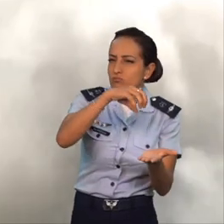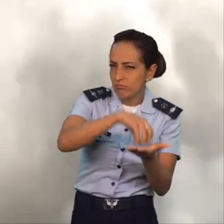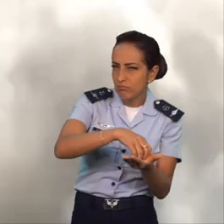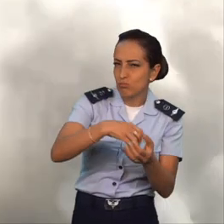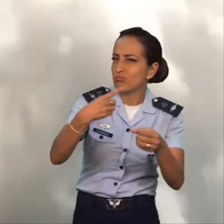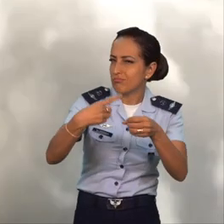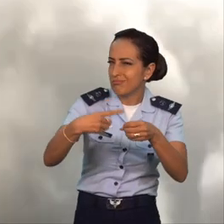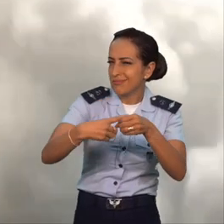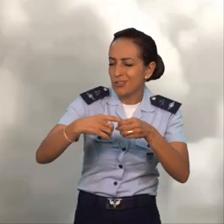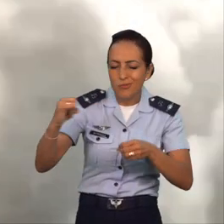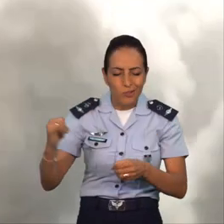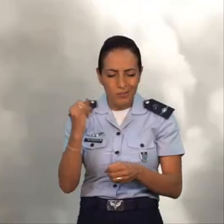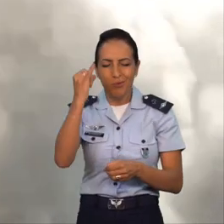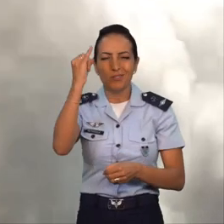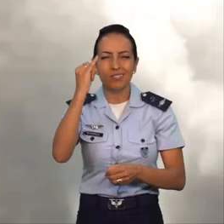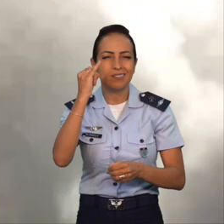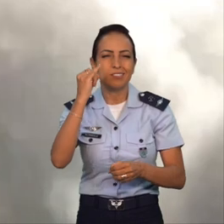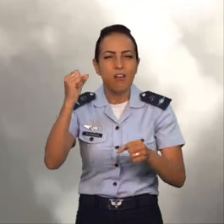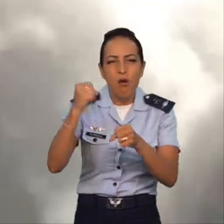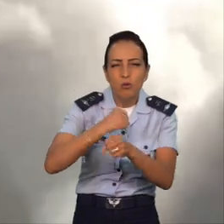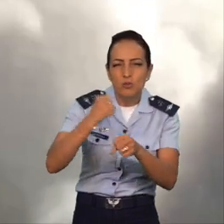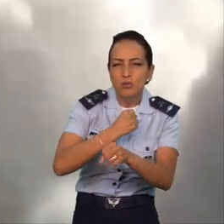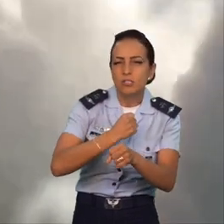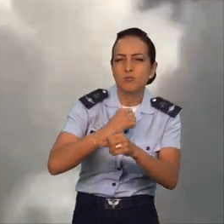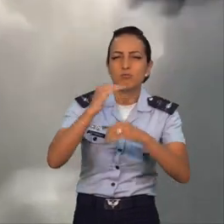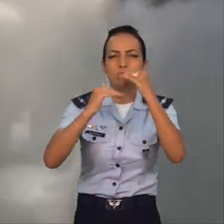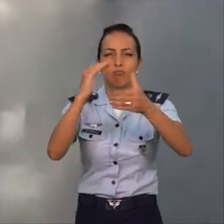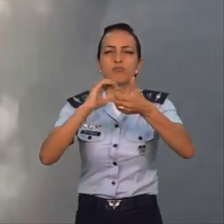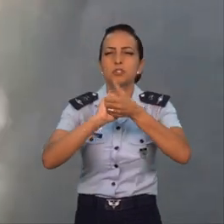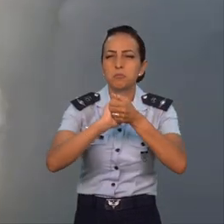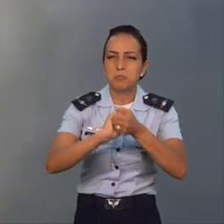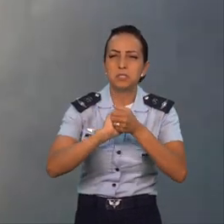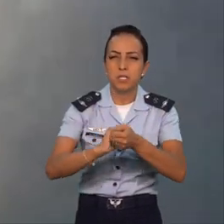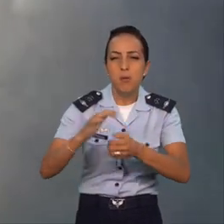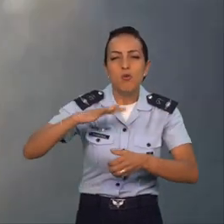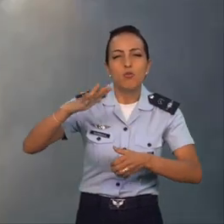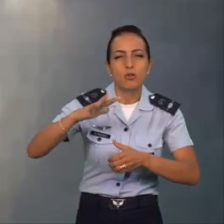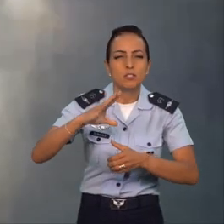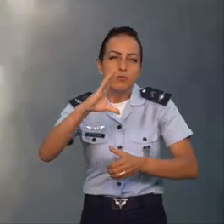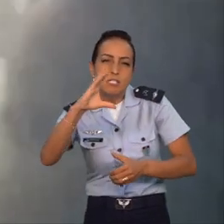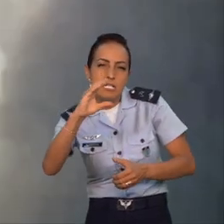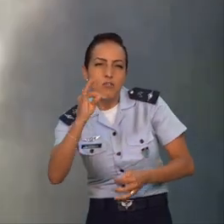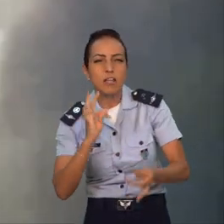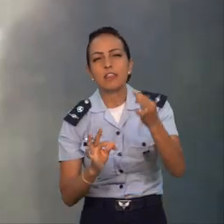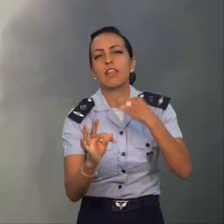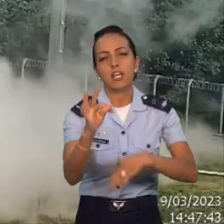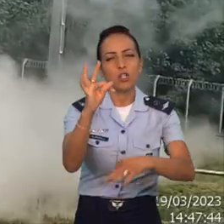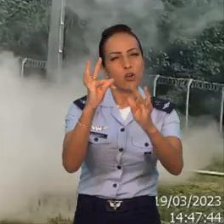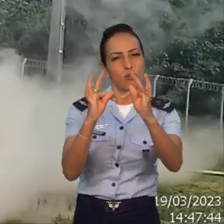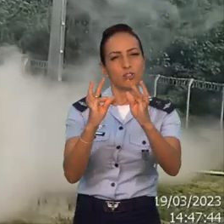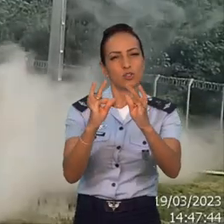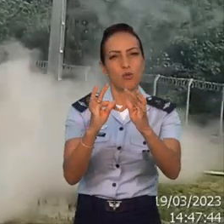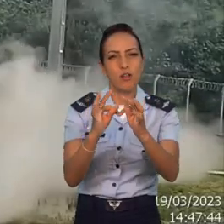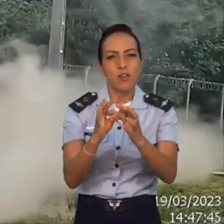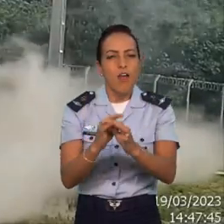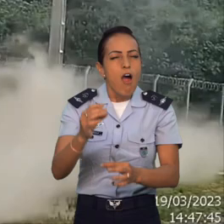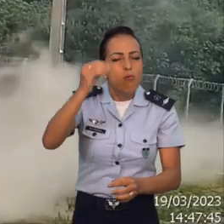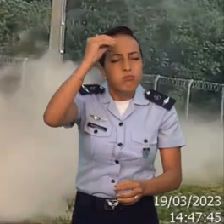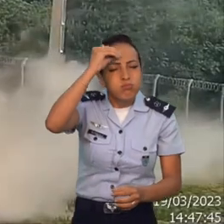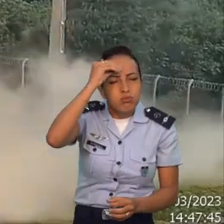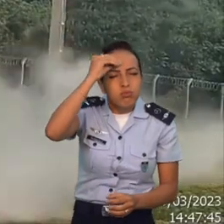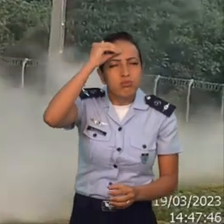de Lançamento foi fundamental na construção de parcerias, na promoção do progresso científico e tecnológico e